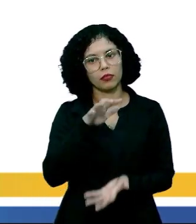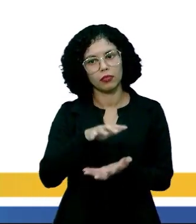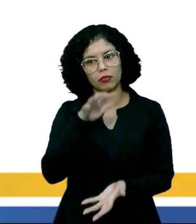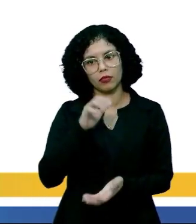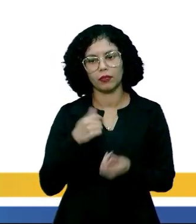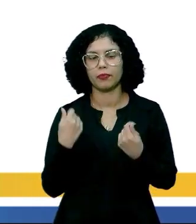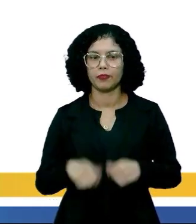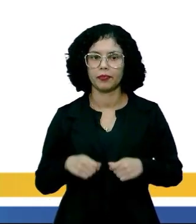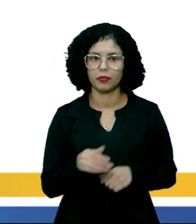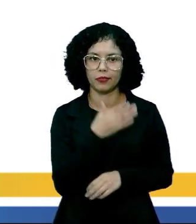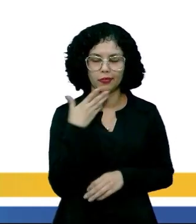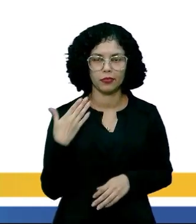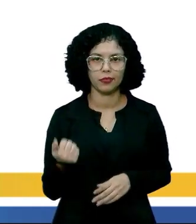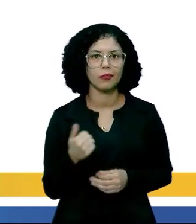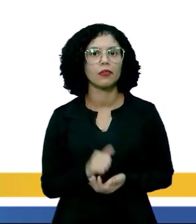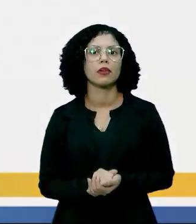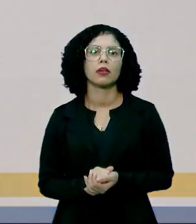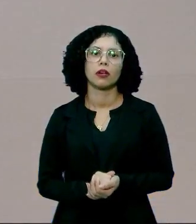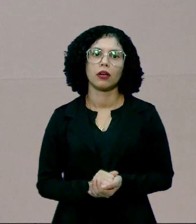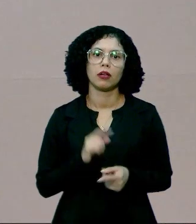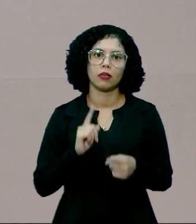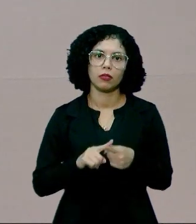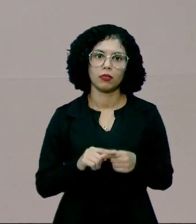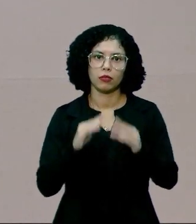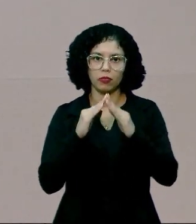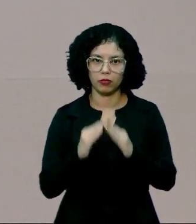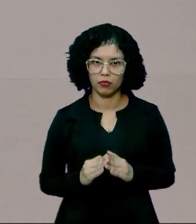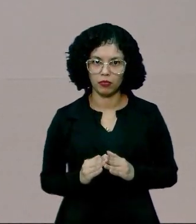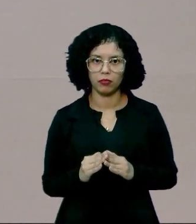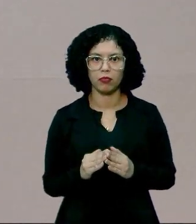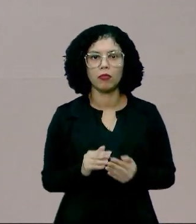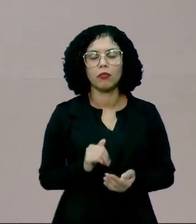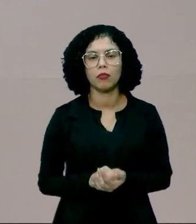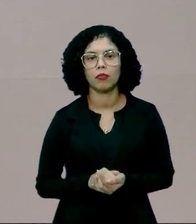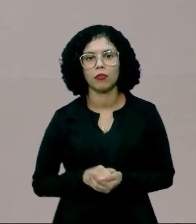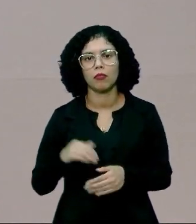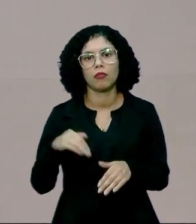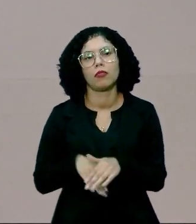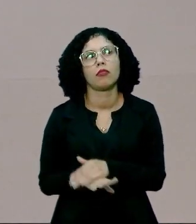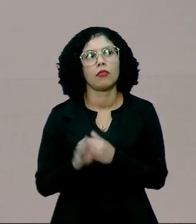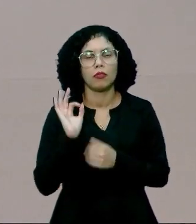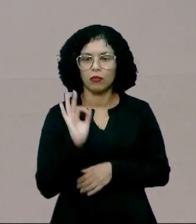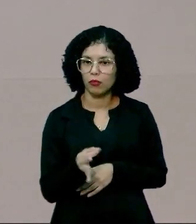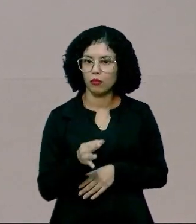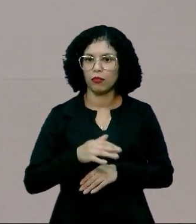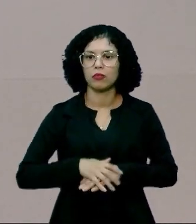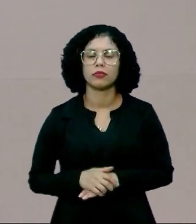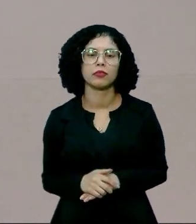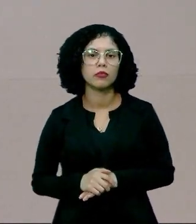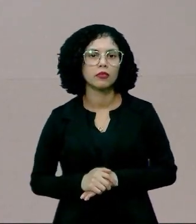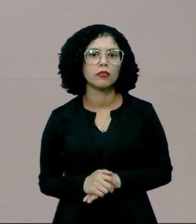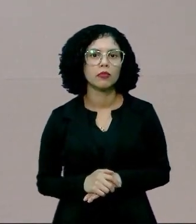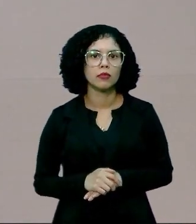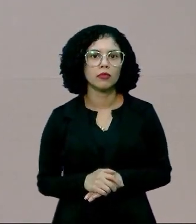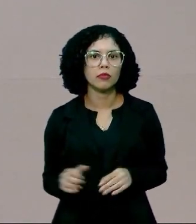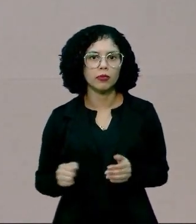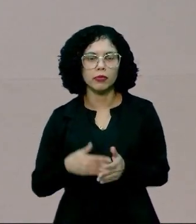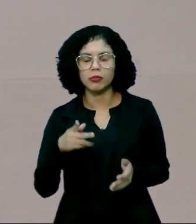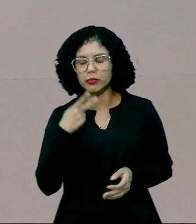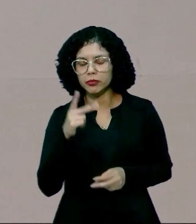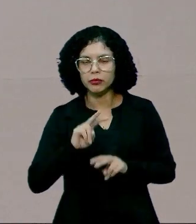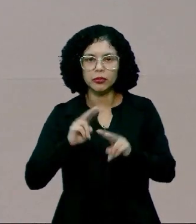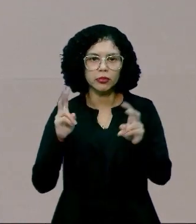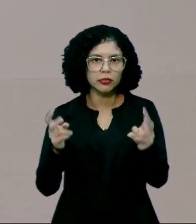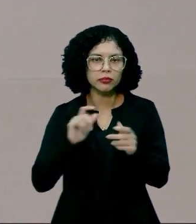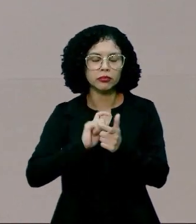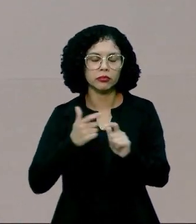que preferiam ficar na senzala porque tinham onde morar, né, tinham um teto para se abrigar, certo? Então, temos muito a falar, esse